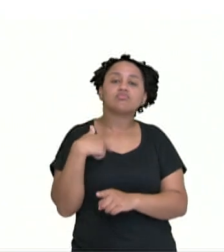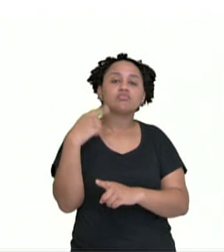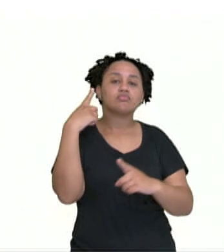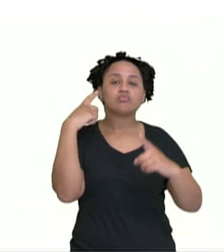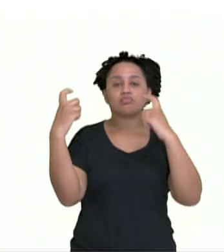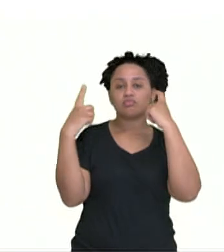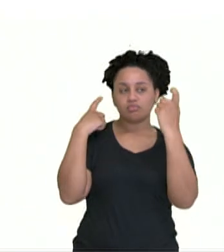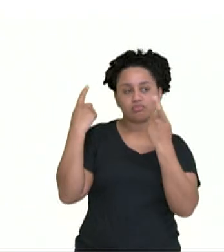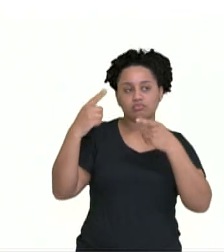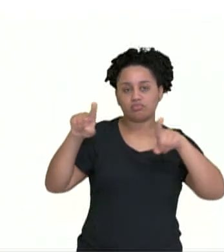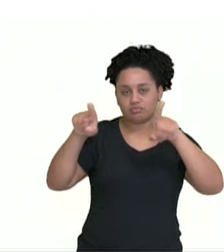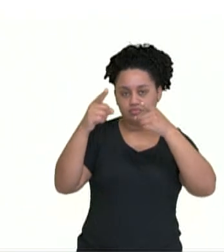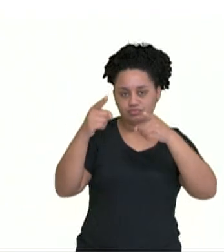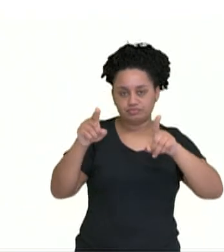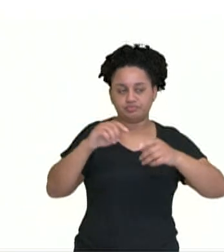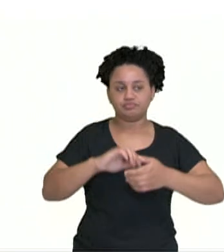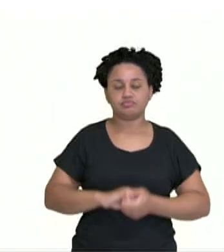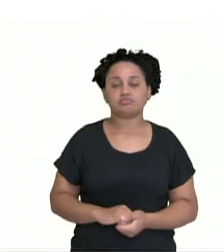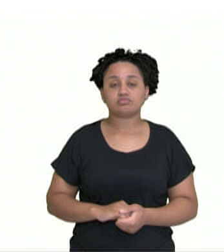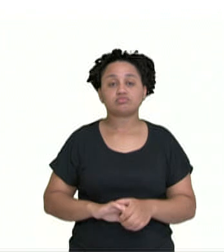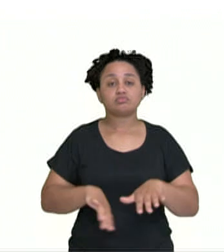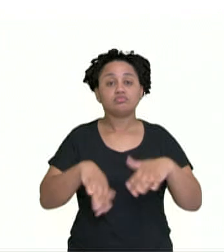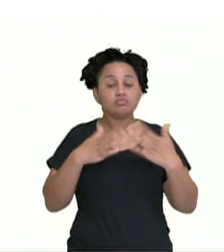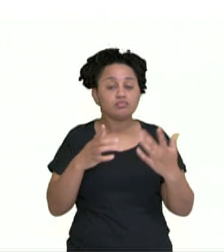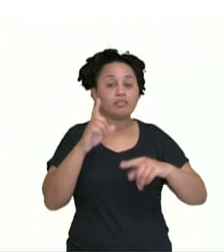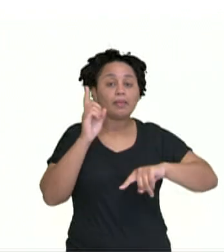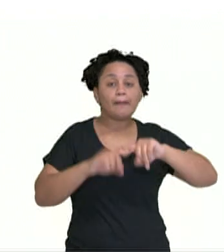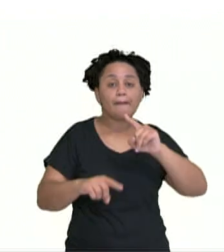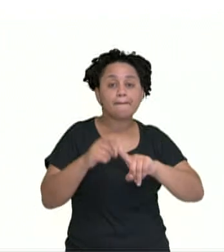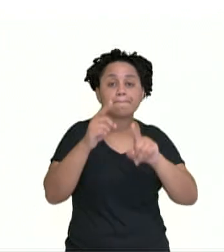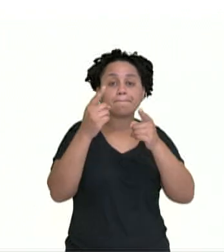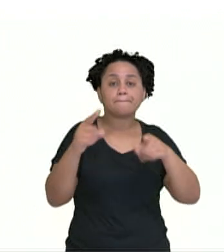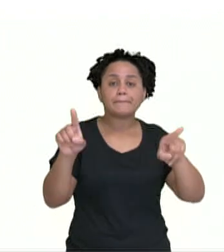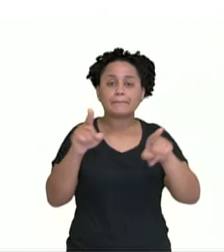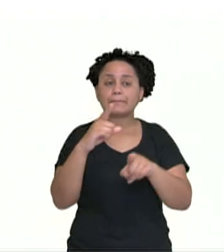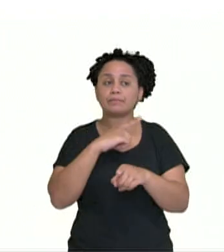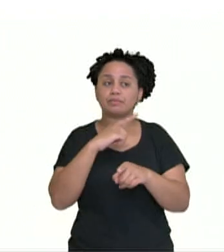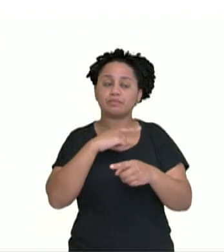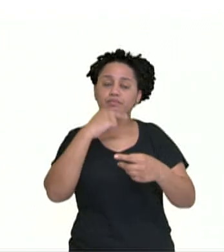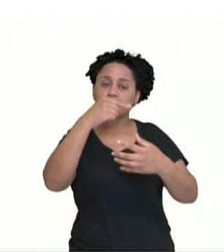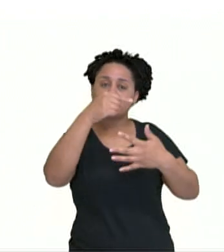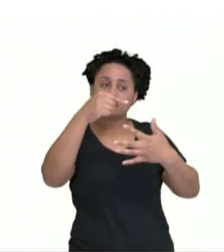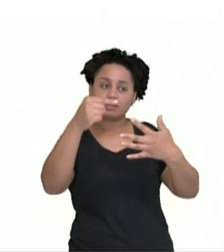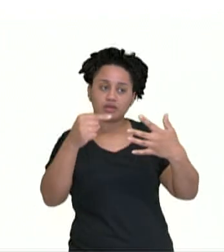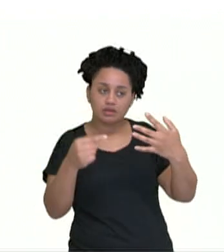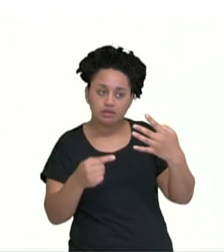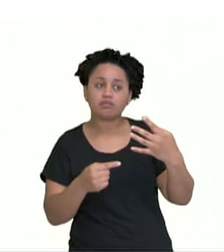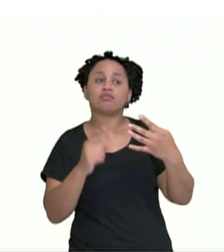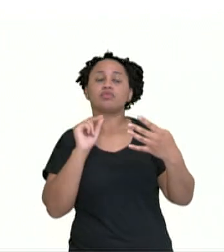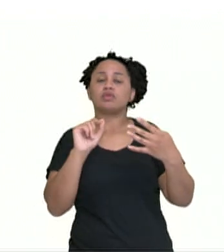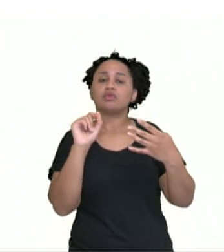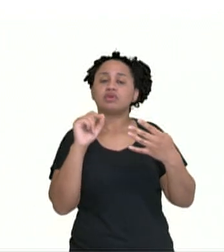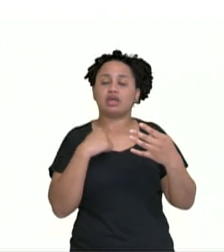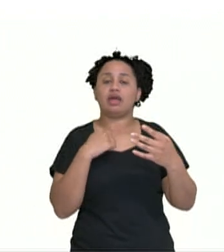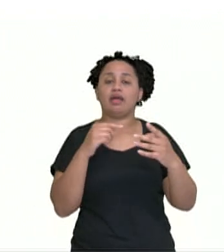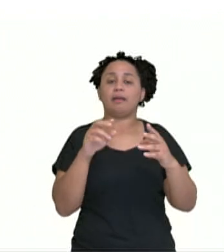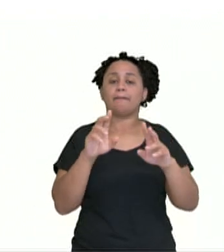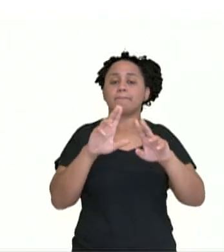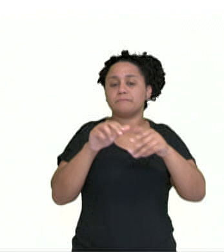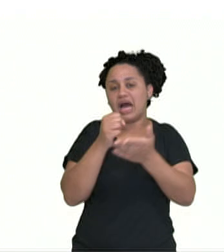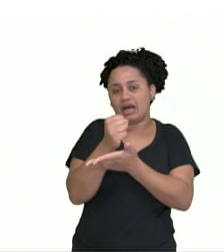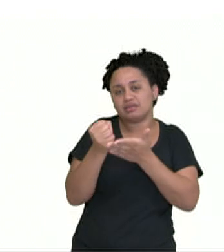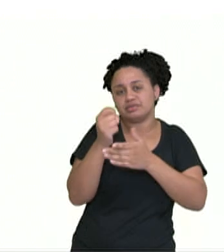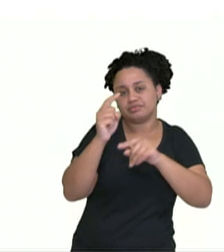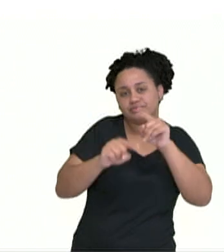sons. Os instrumentos musicais possuem uma classificação e, em relação aos